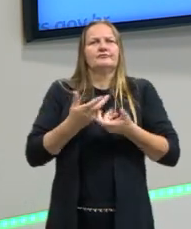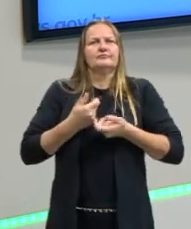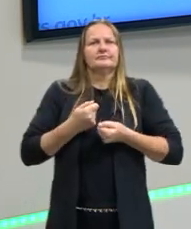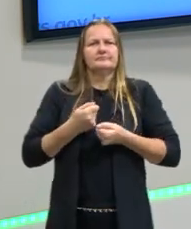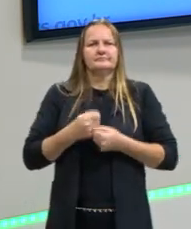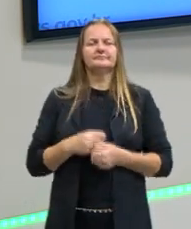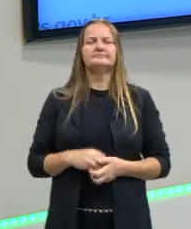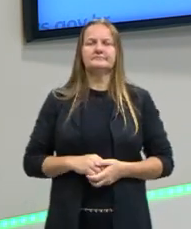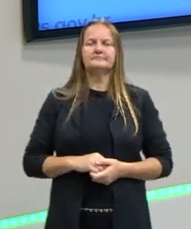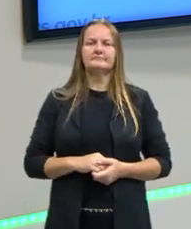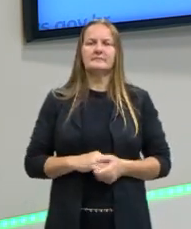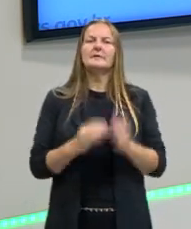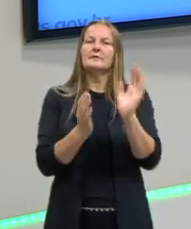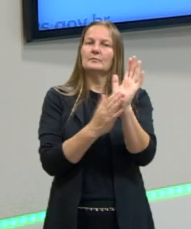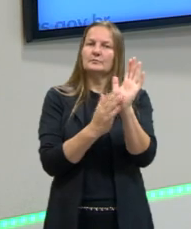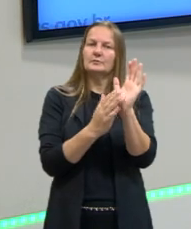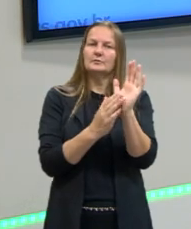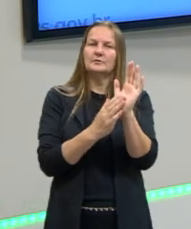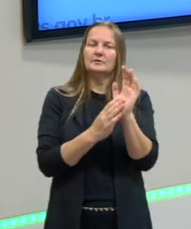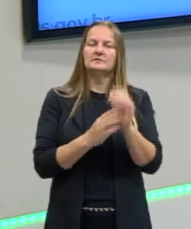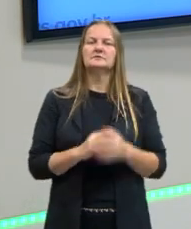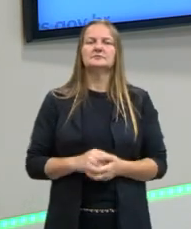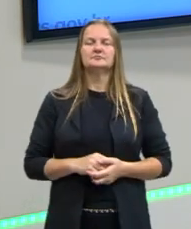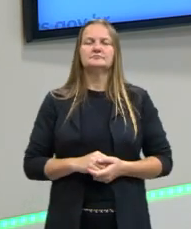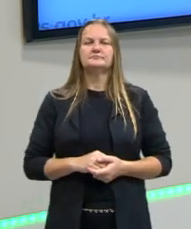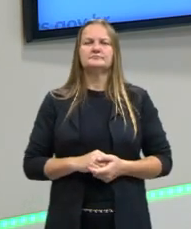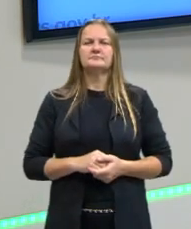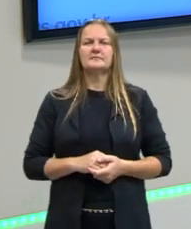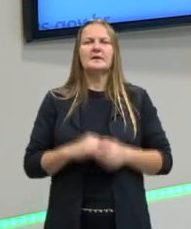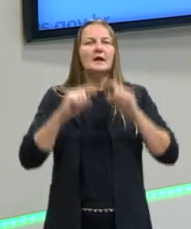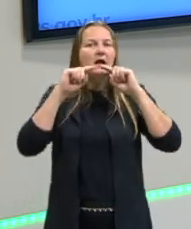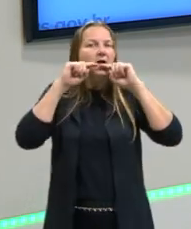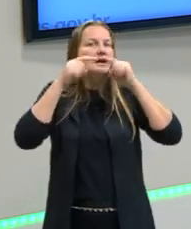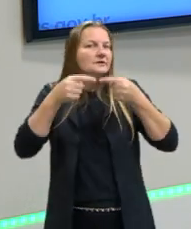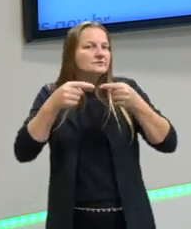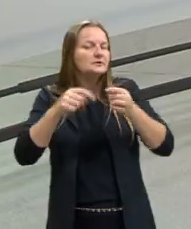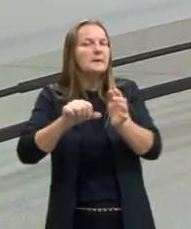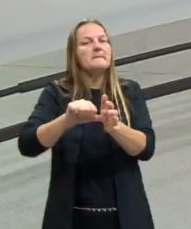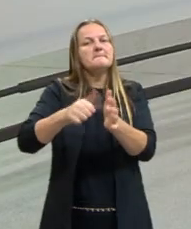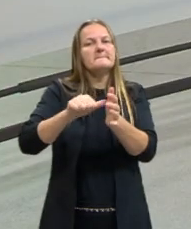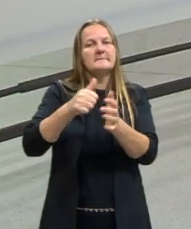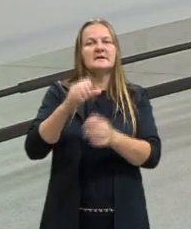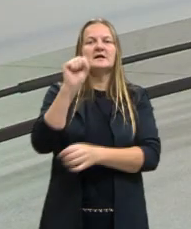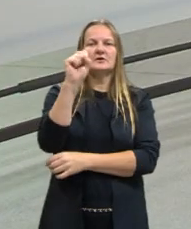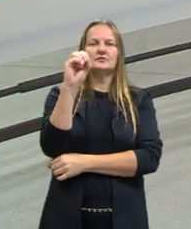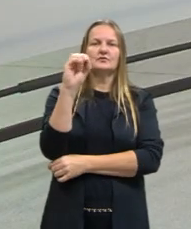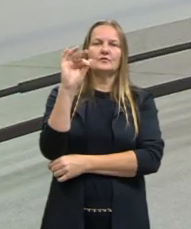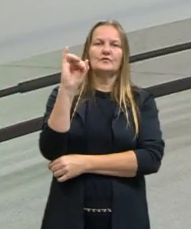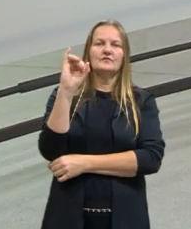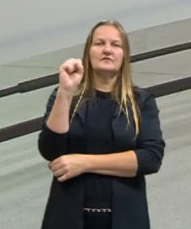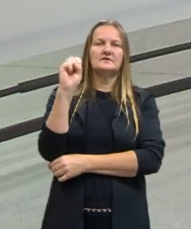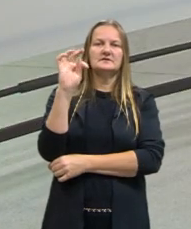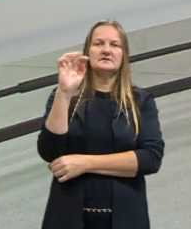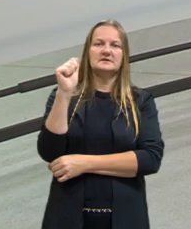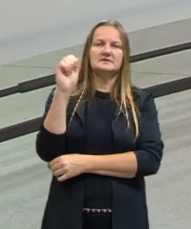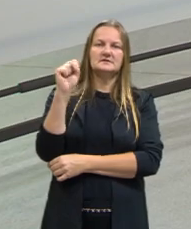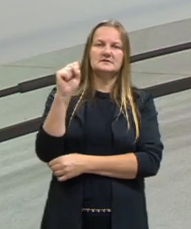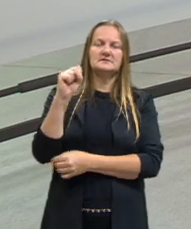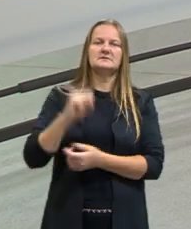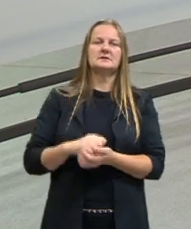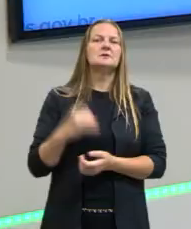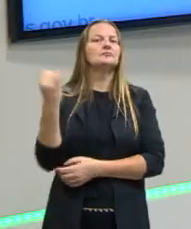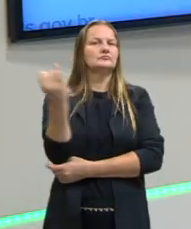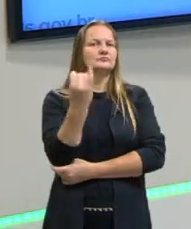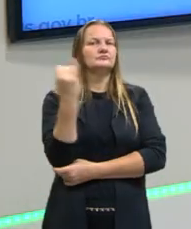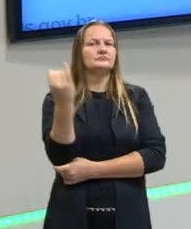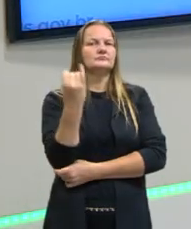Ok então essa da proposta do surfistas algumas primeiras críticas que surgem aos sofistas esse momento histórico importante